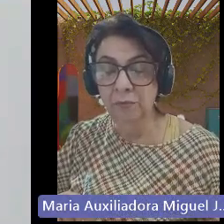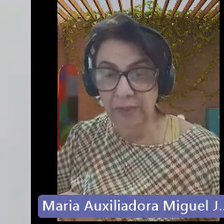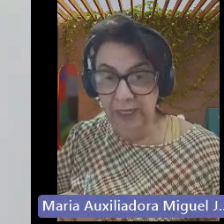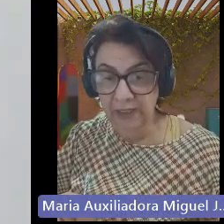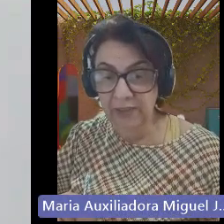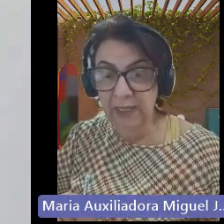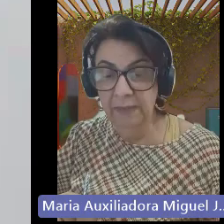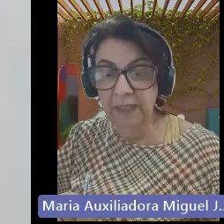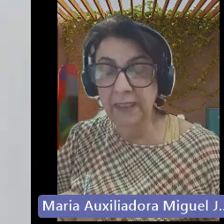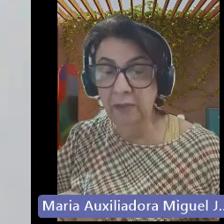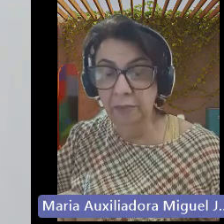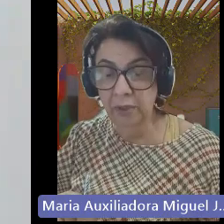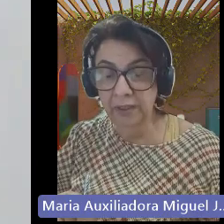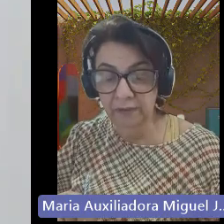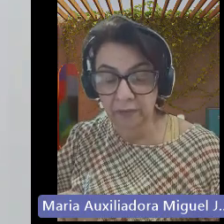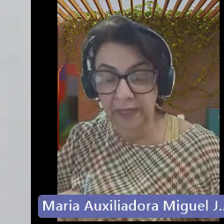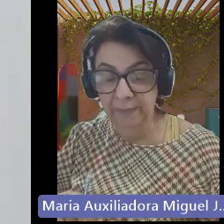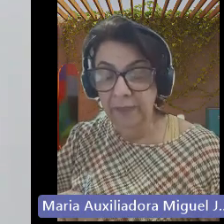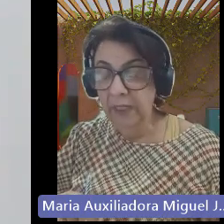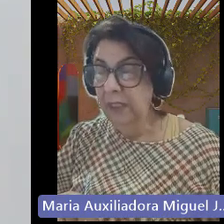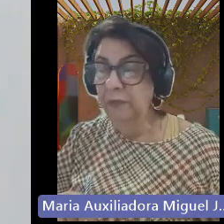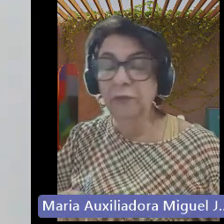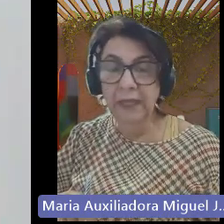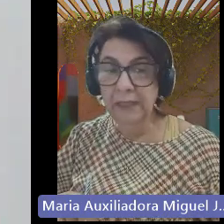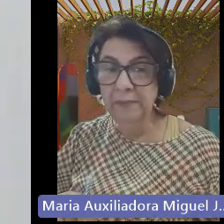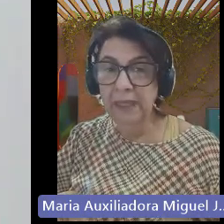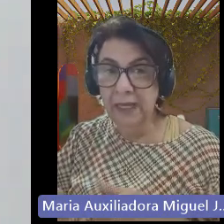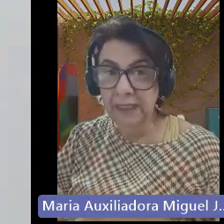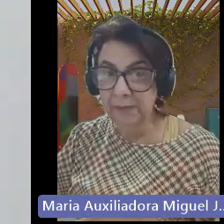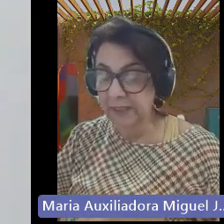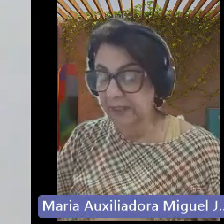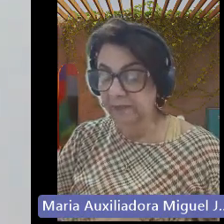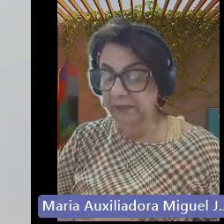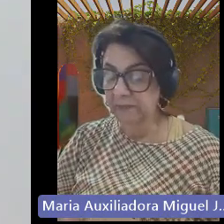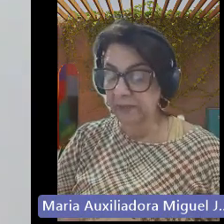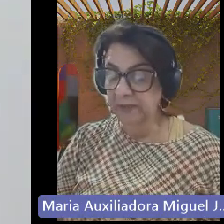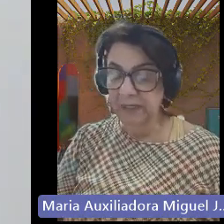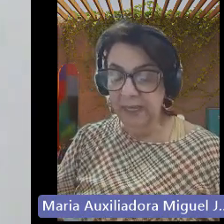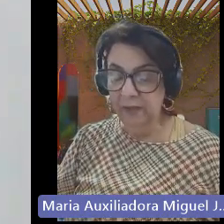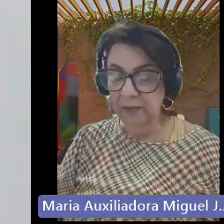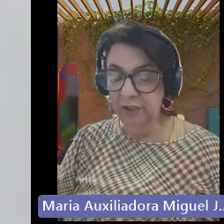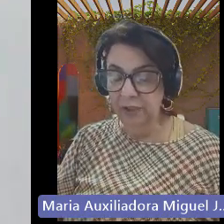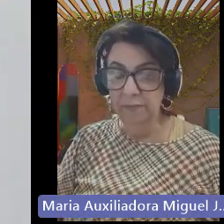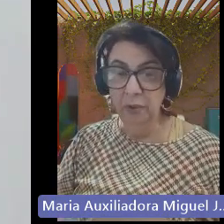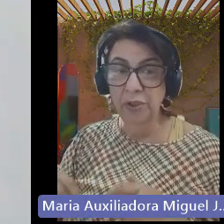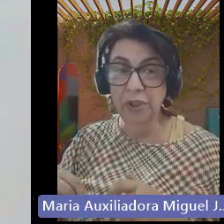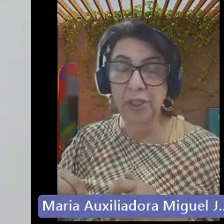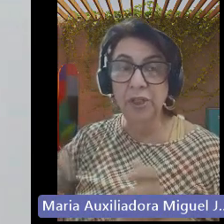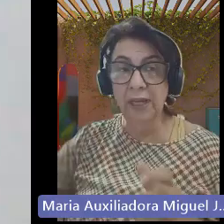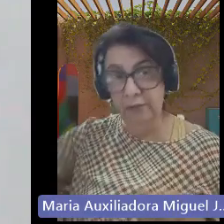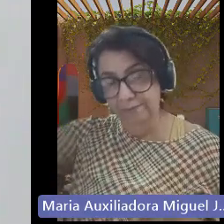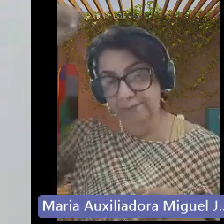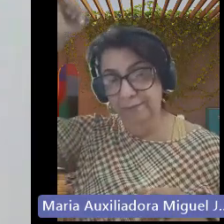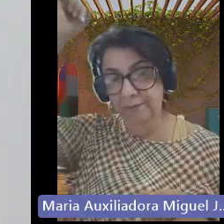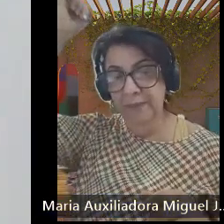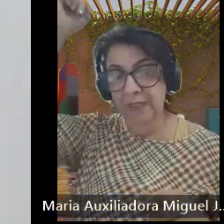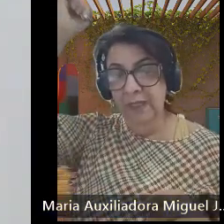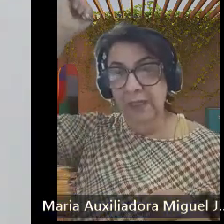Existem componentes da ementa que não podem faltar. Eu vou falar da minha área específica. Se você vai dar aula de biologia